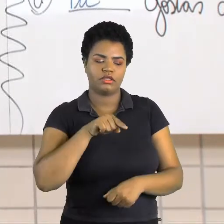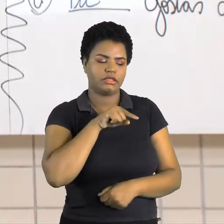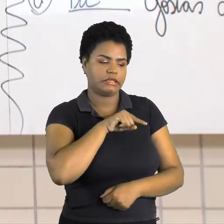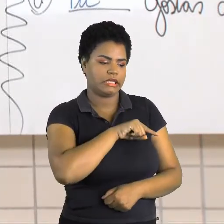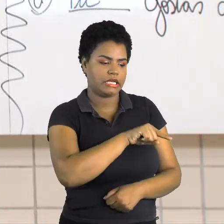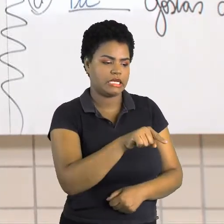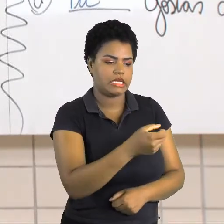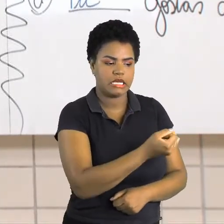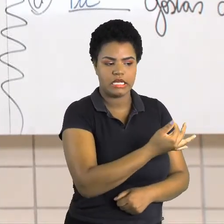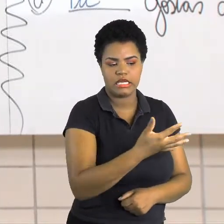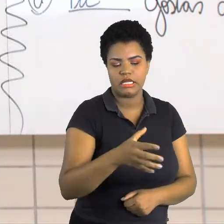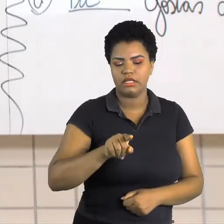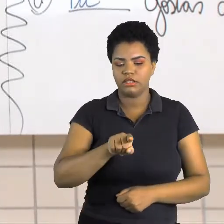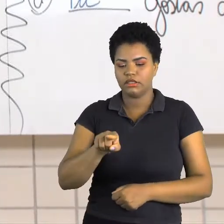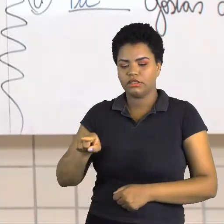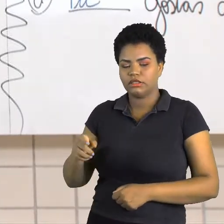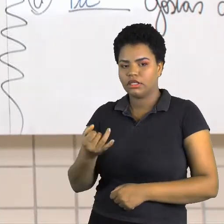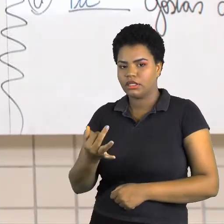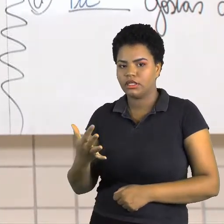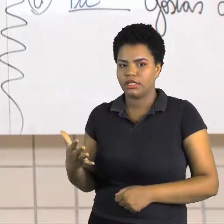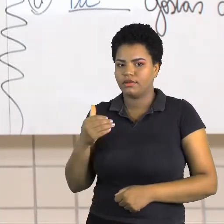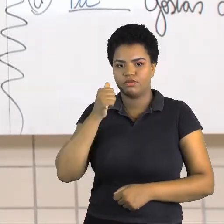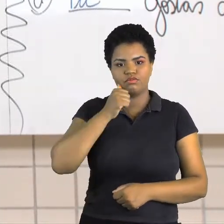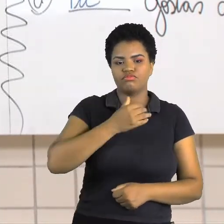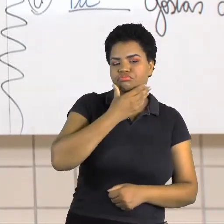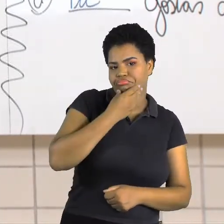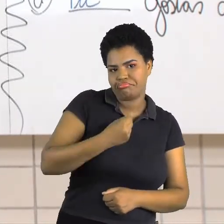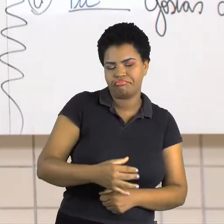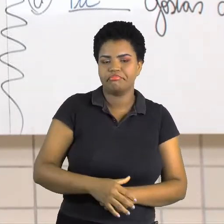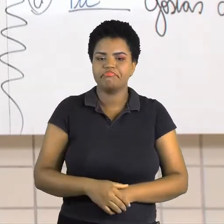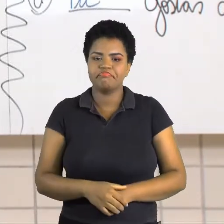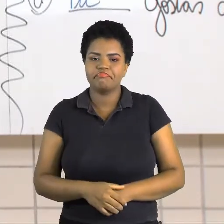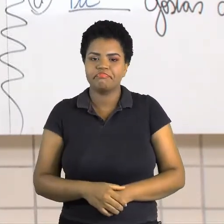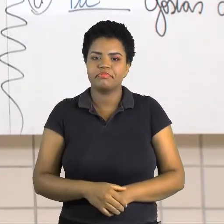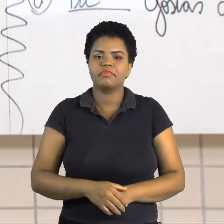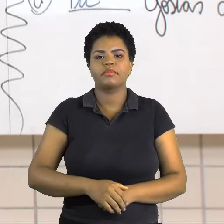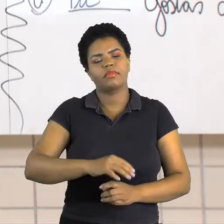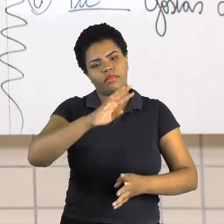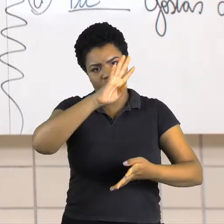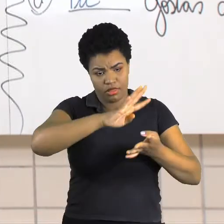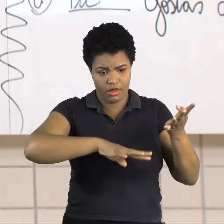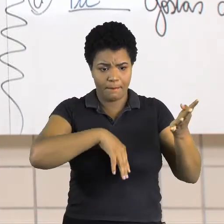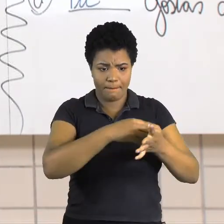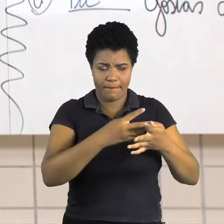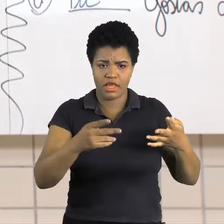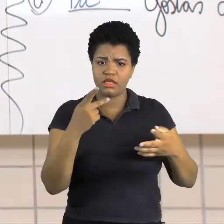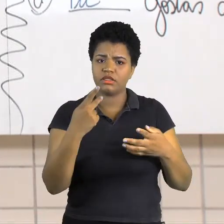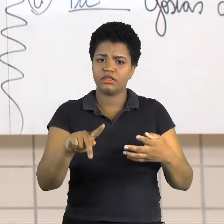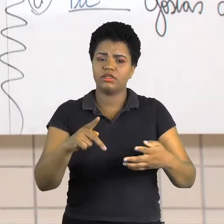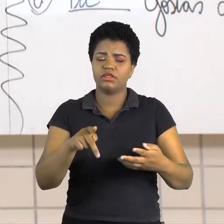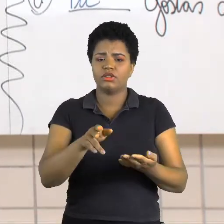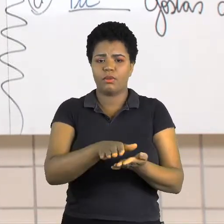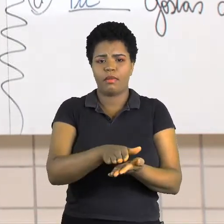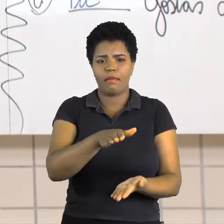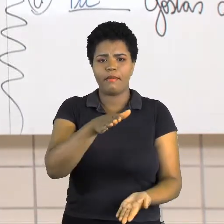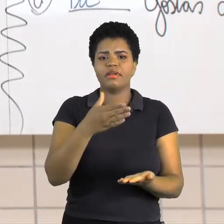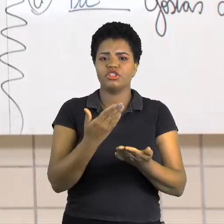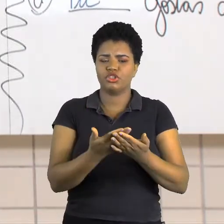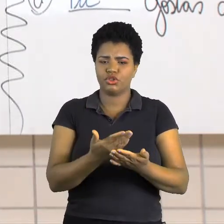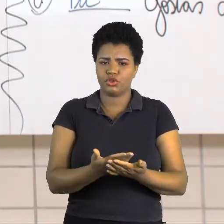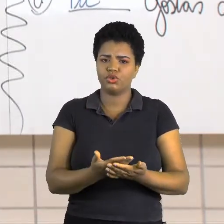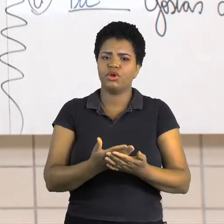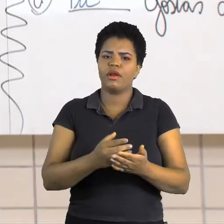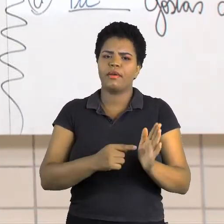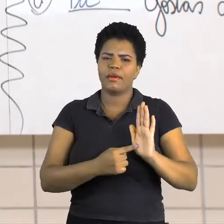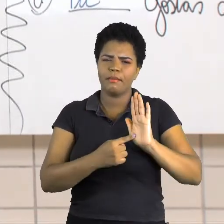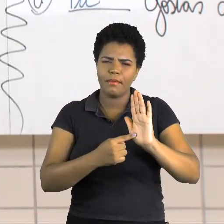elas. Entenderam? No seu material de estudo tem uma tabela que mostra certinho as